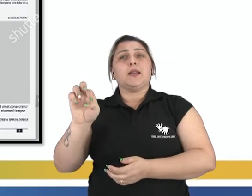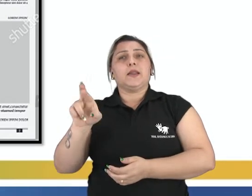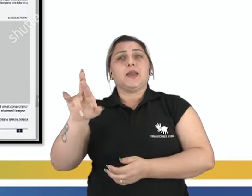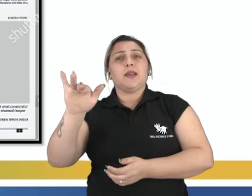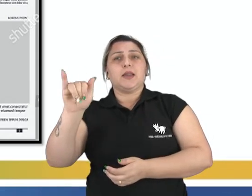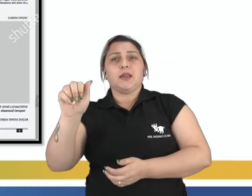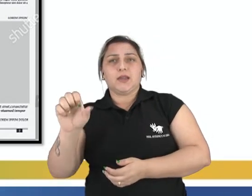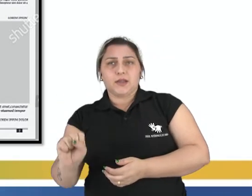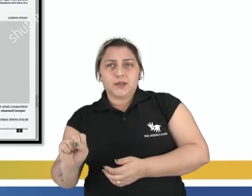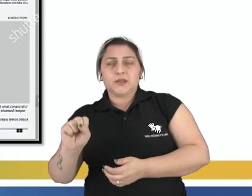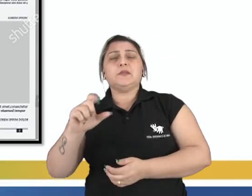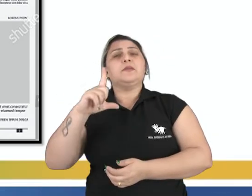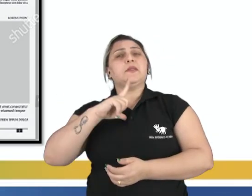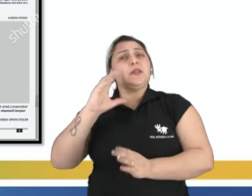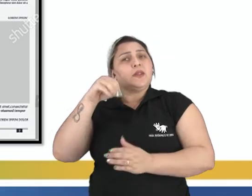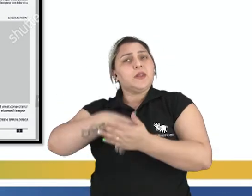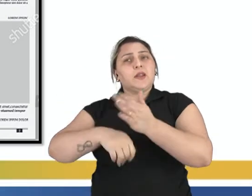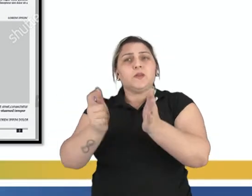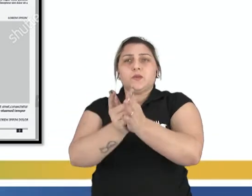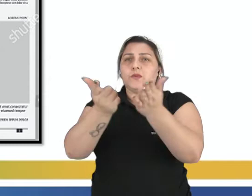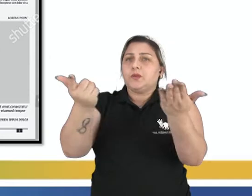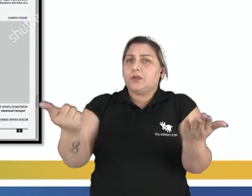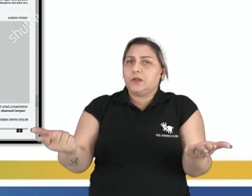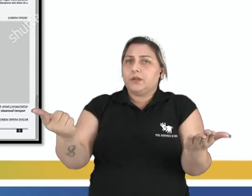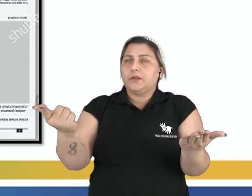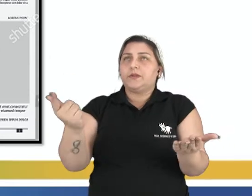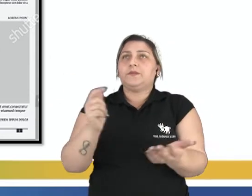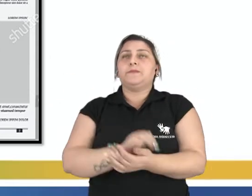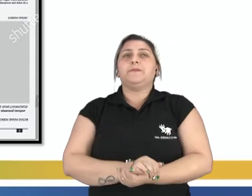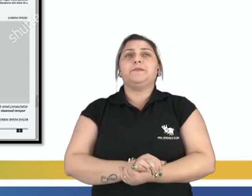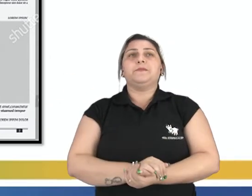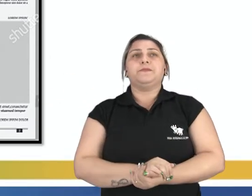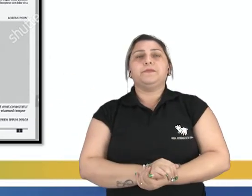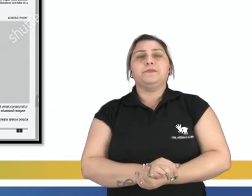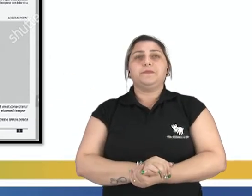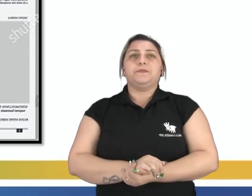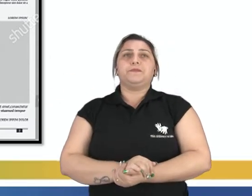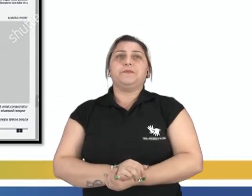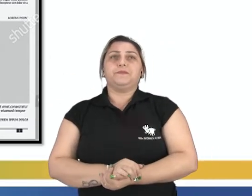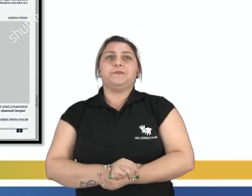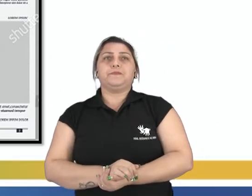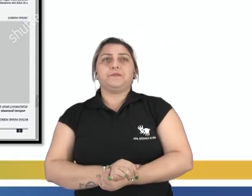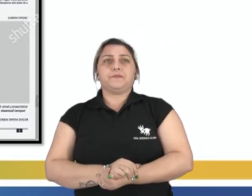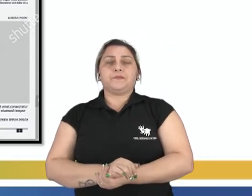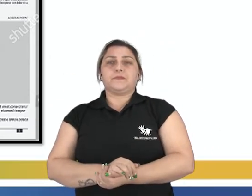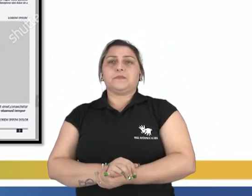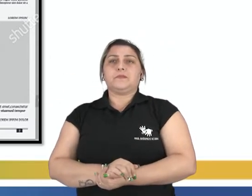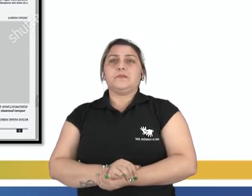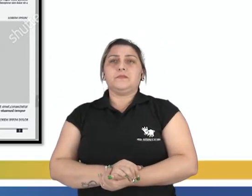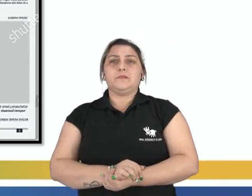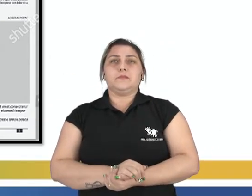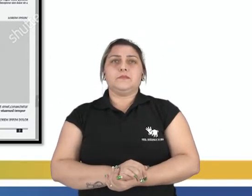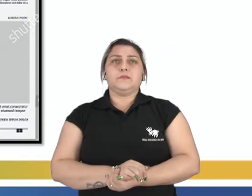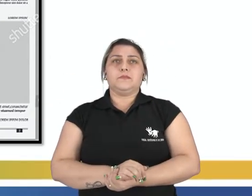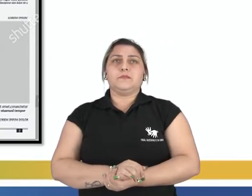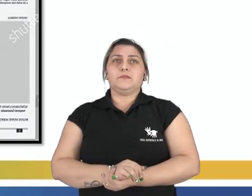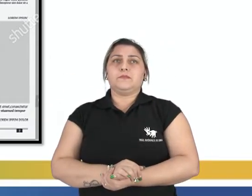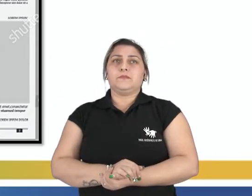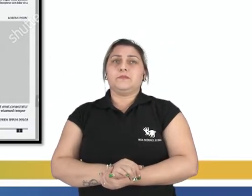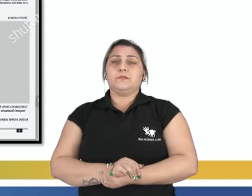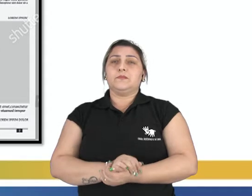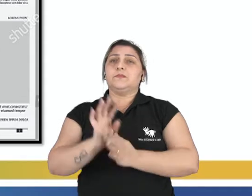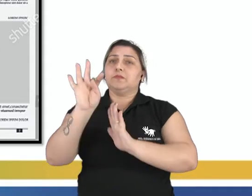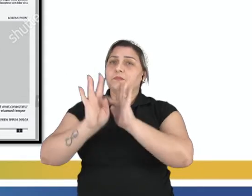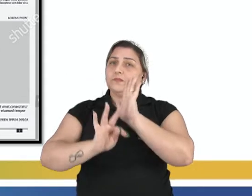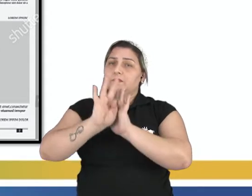tá? Matérias que estão lá dentro daquele, geralmente as pessoas chamam matéria, né? A matéria de hoje é sobre alguma coisa. Então, são os